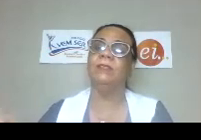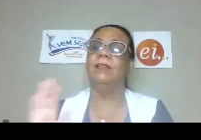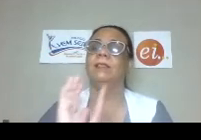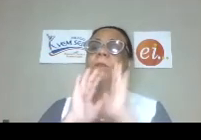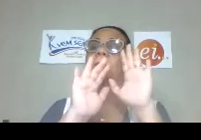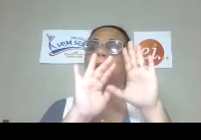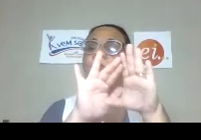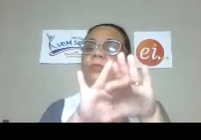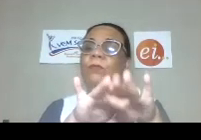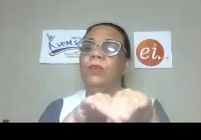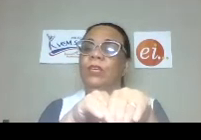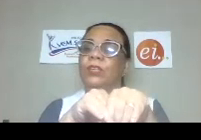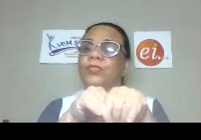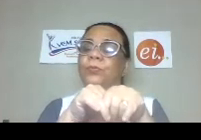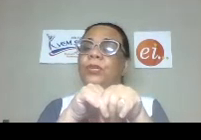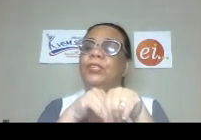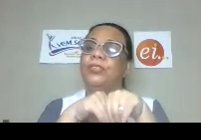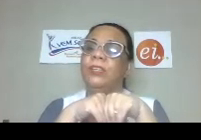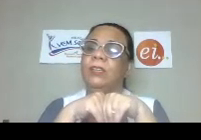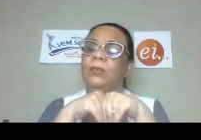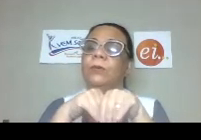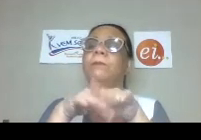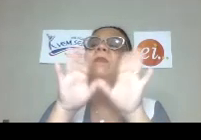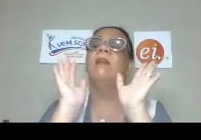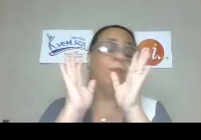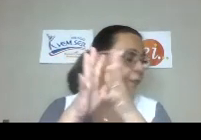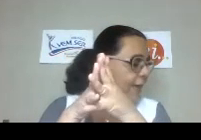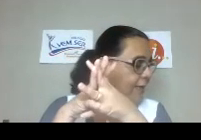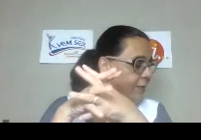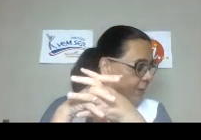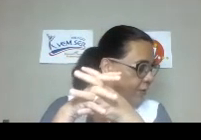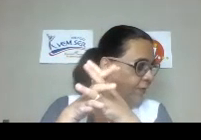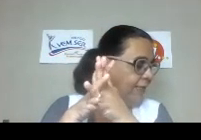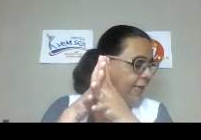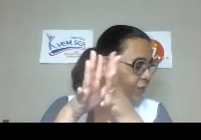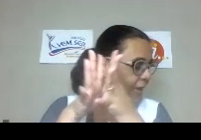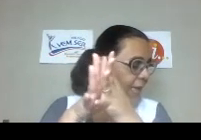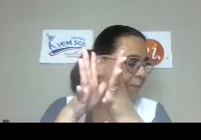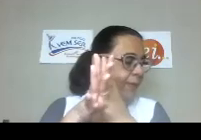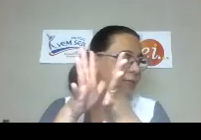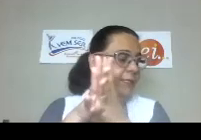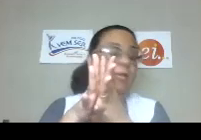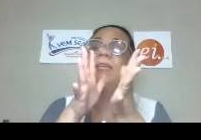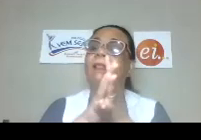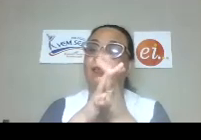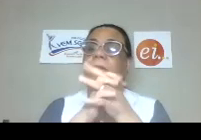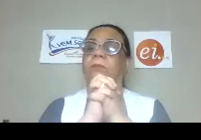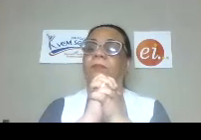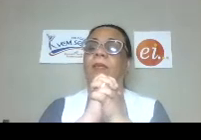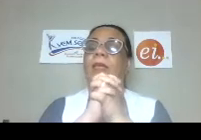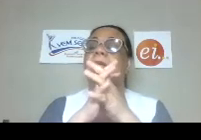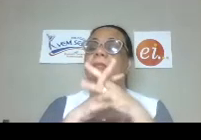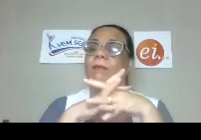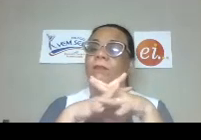Agora vocês pausa o vídeo bonitinho. Faça uma atividade A, B, C e D.